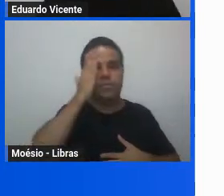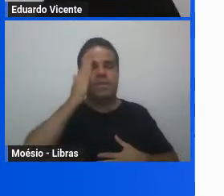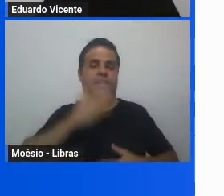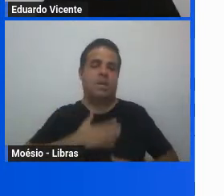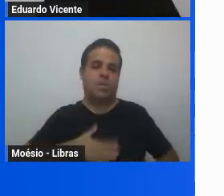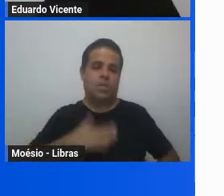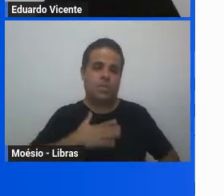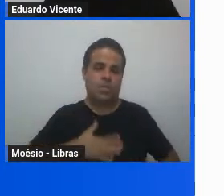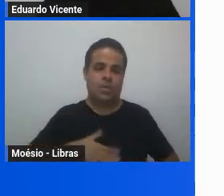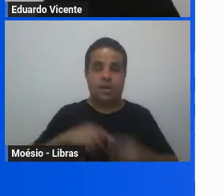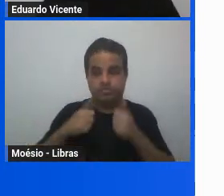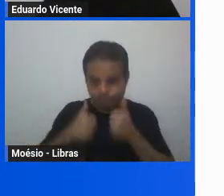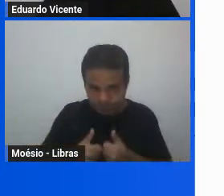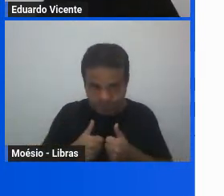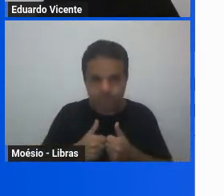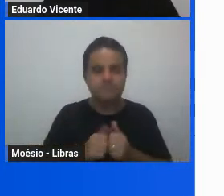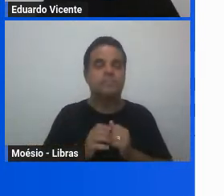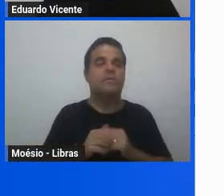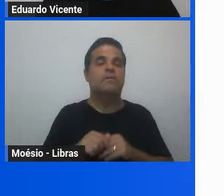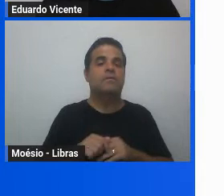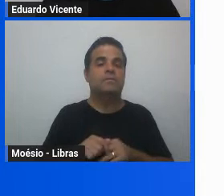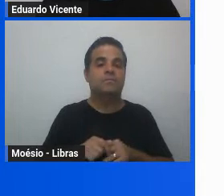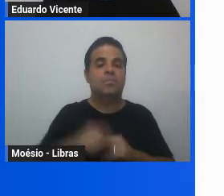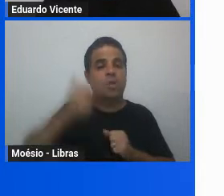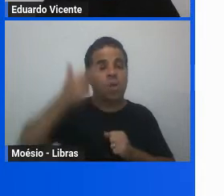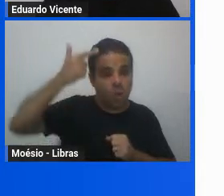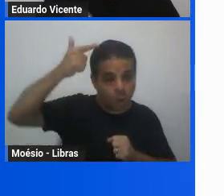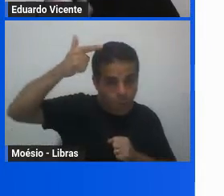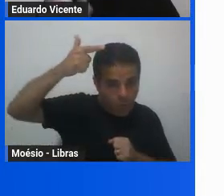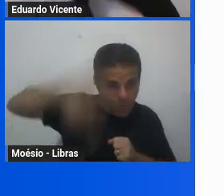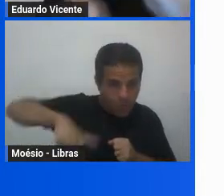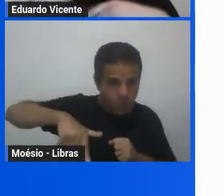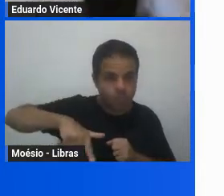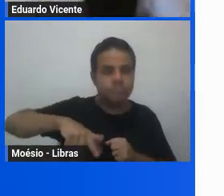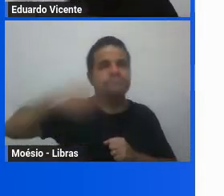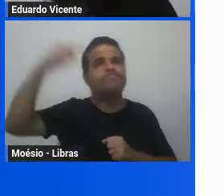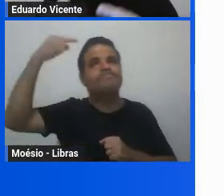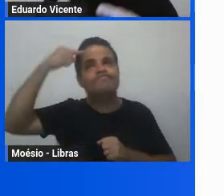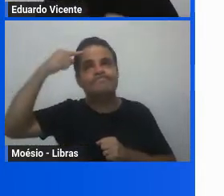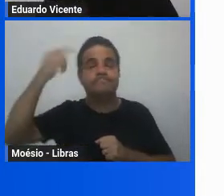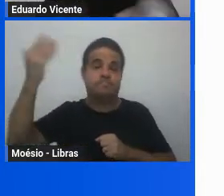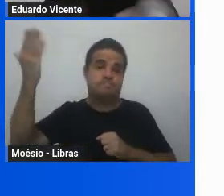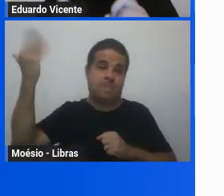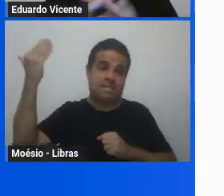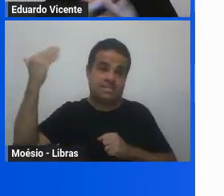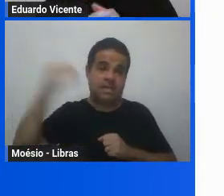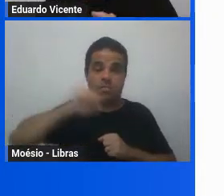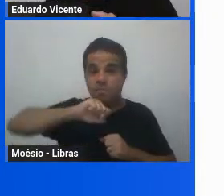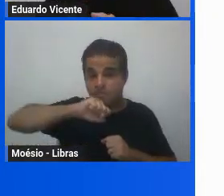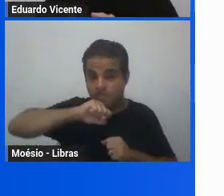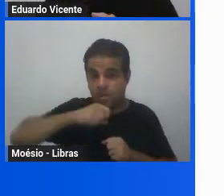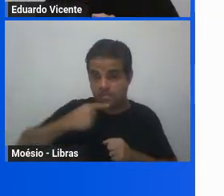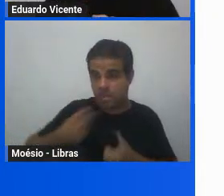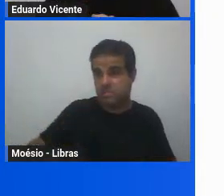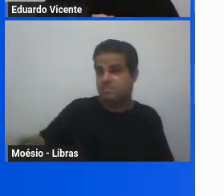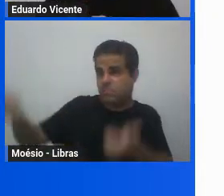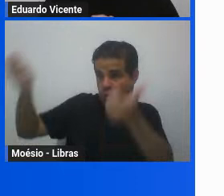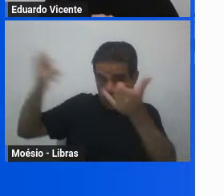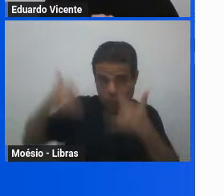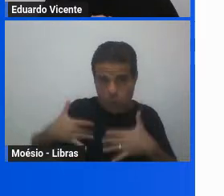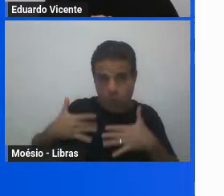respirando. Olha, eu vou voltar aqui. Pensando antigamente, minha mãe iria dizer: